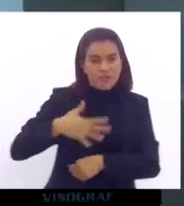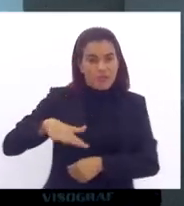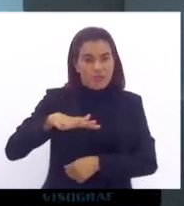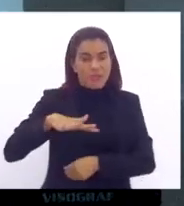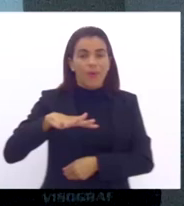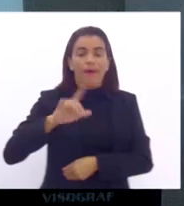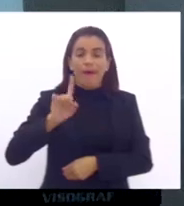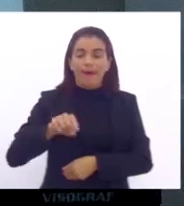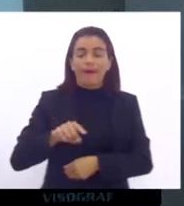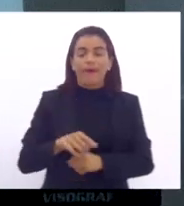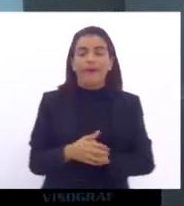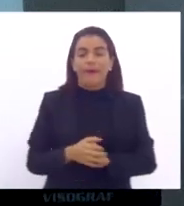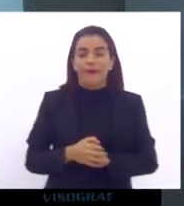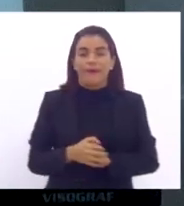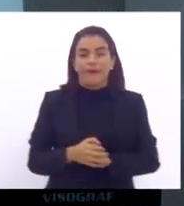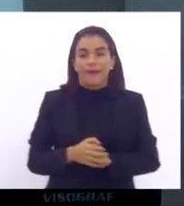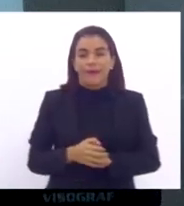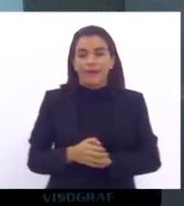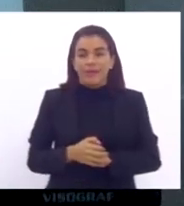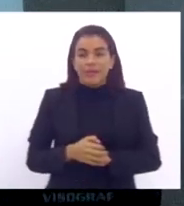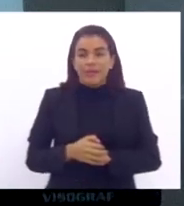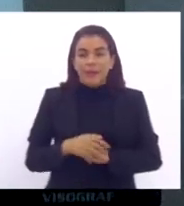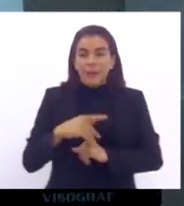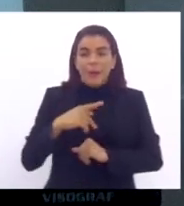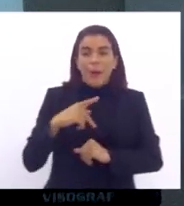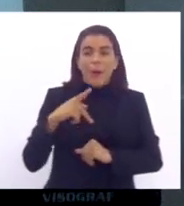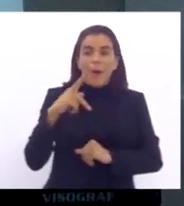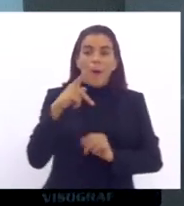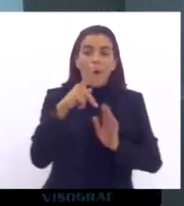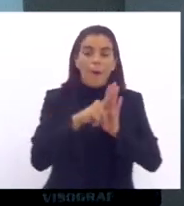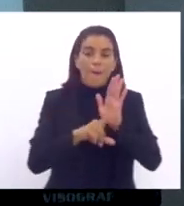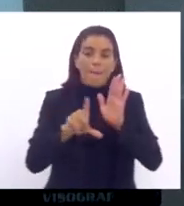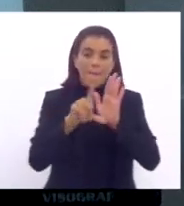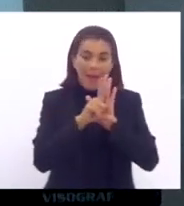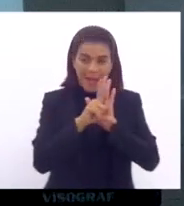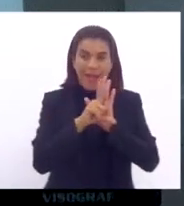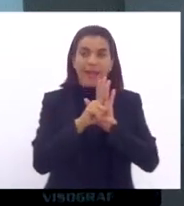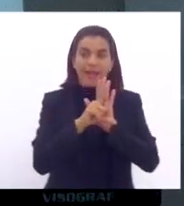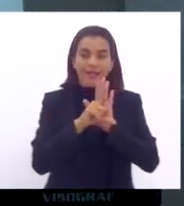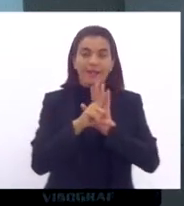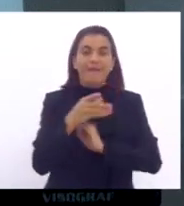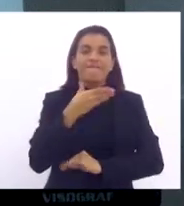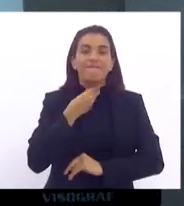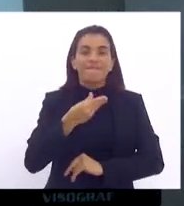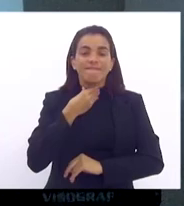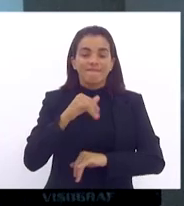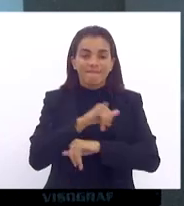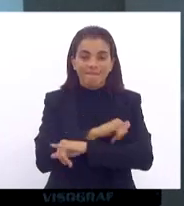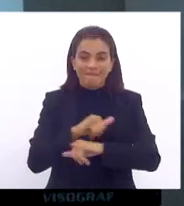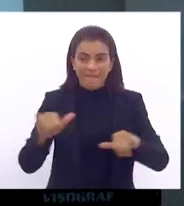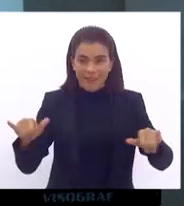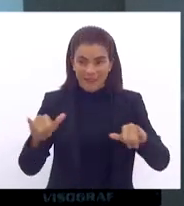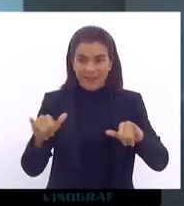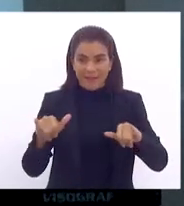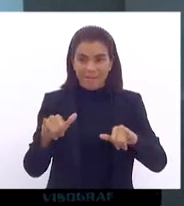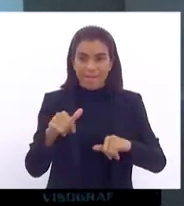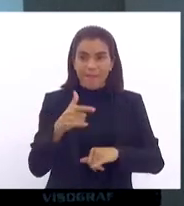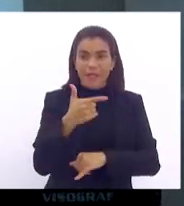eh foi o PL das fake News o famoso o PL eh 20